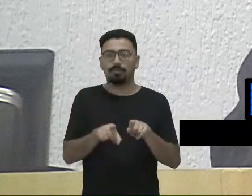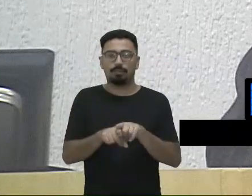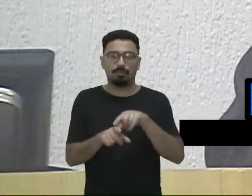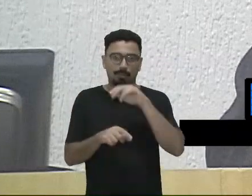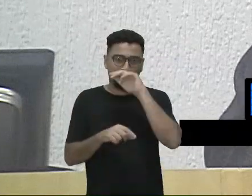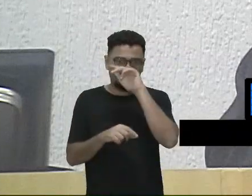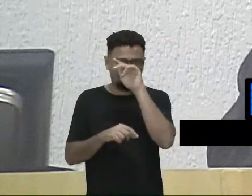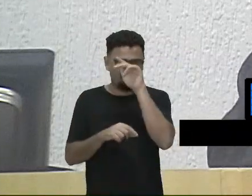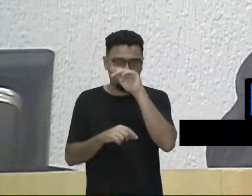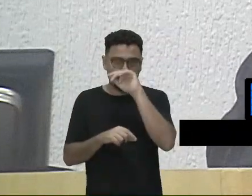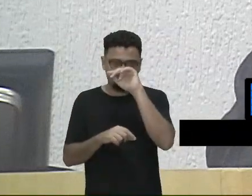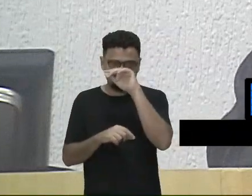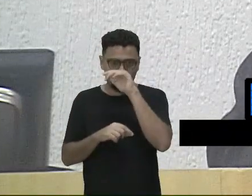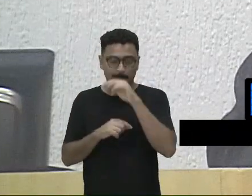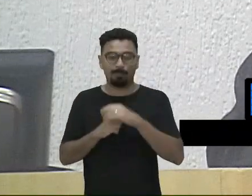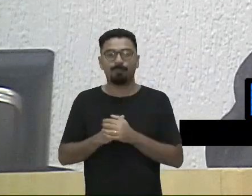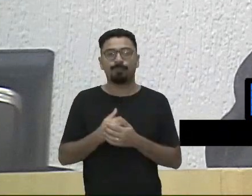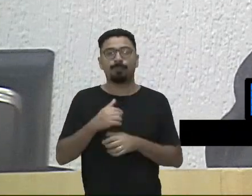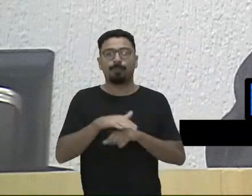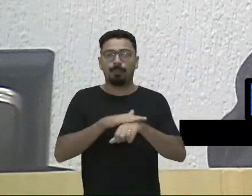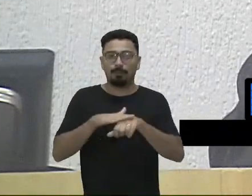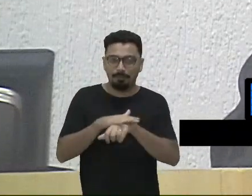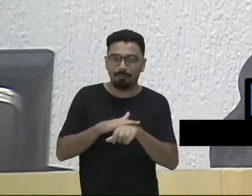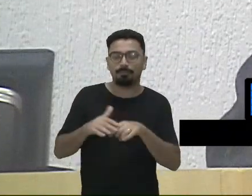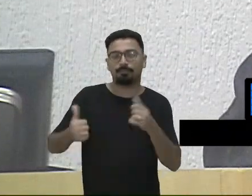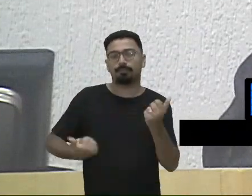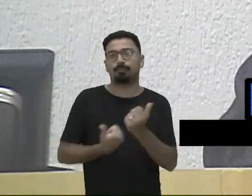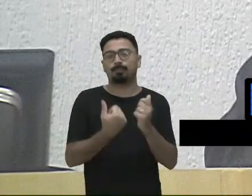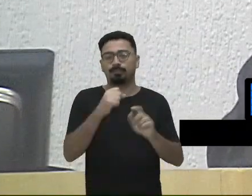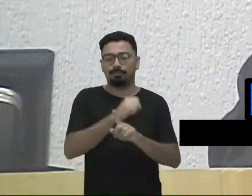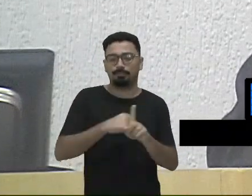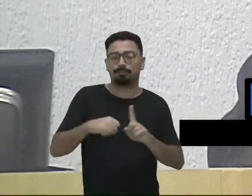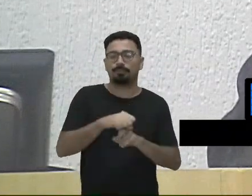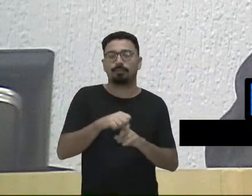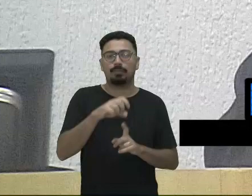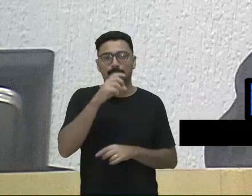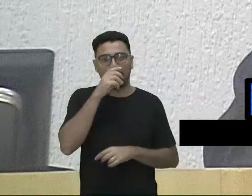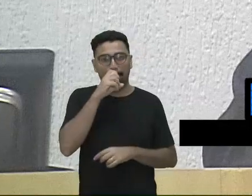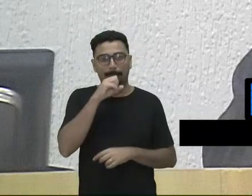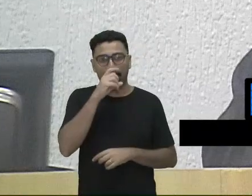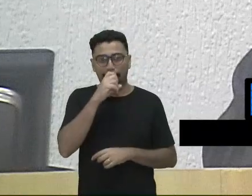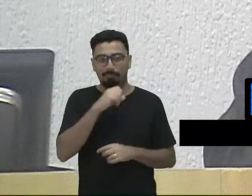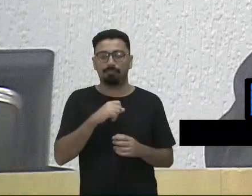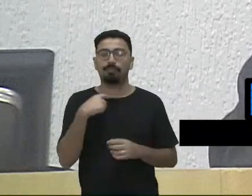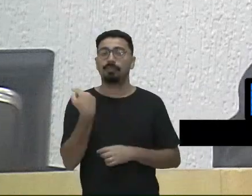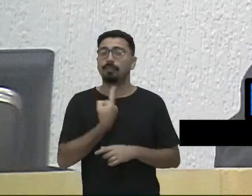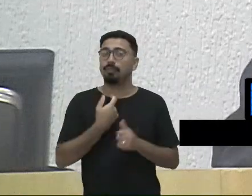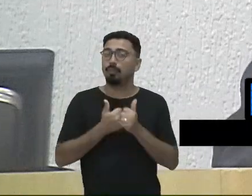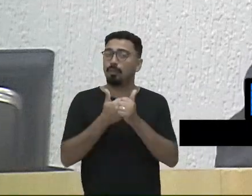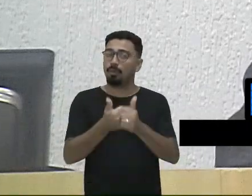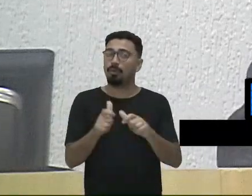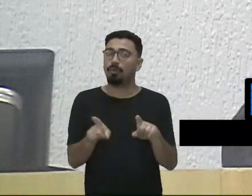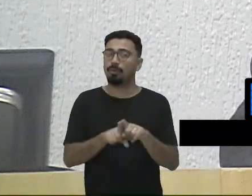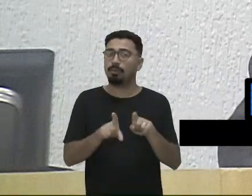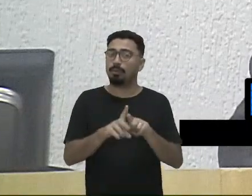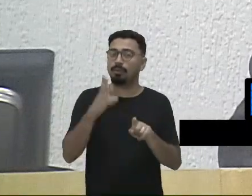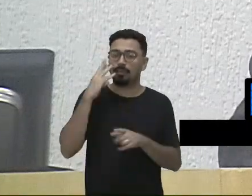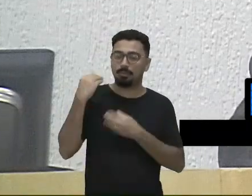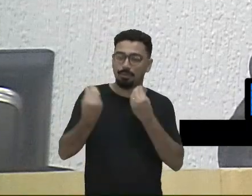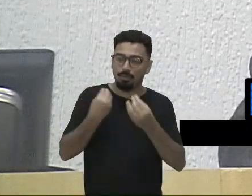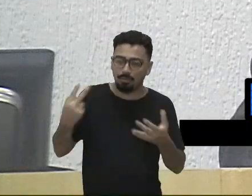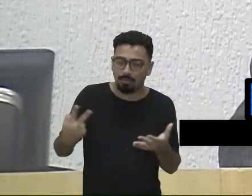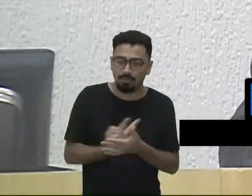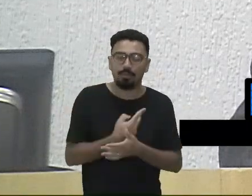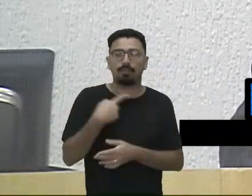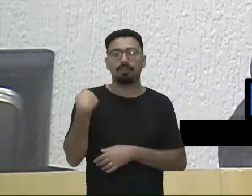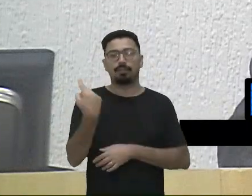e conversamos também com os servidores da assistência social. A gente foi lá ver de pertinho como a coisa acontece, fomos na rua e a gente viu